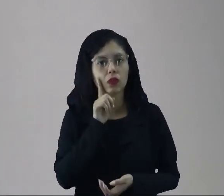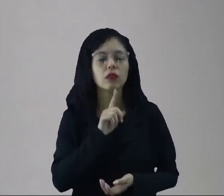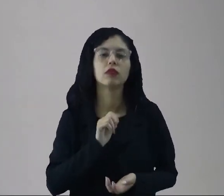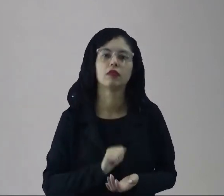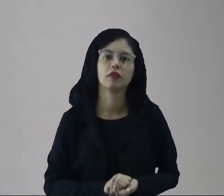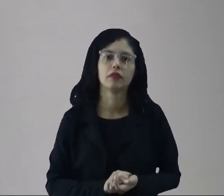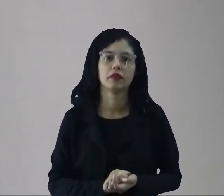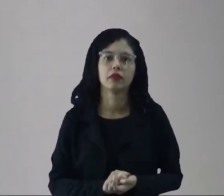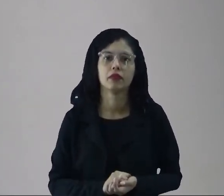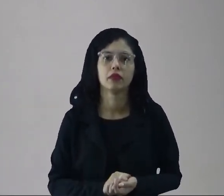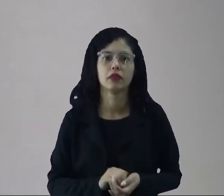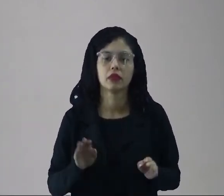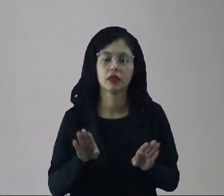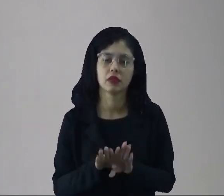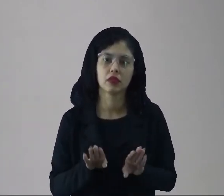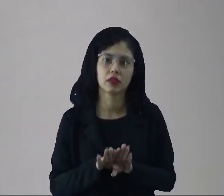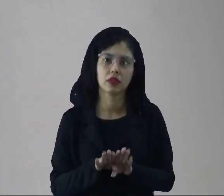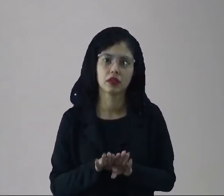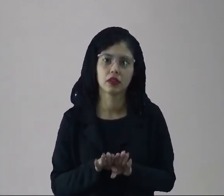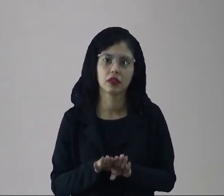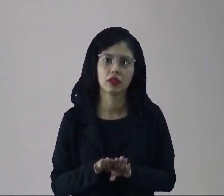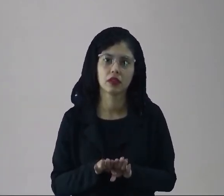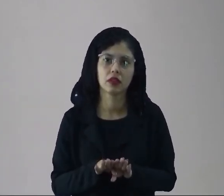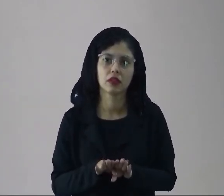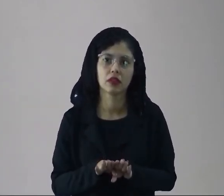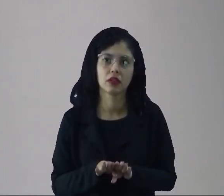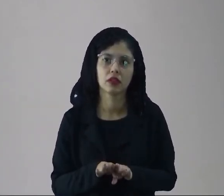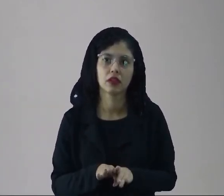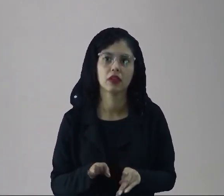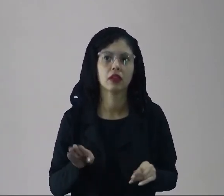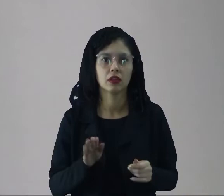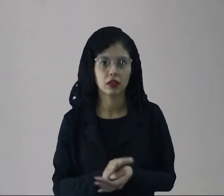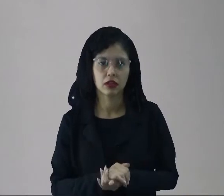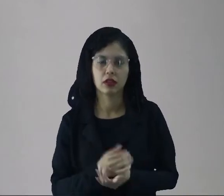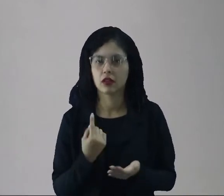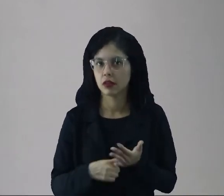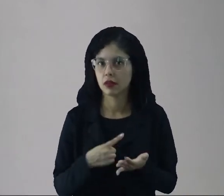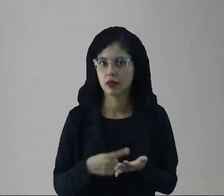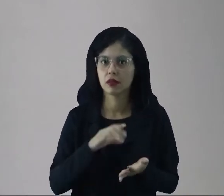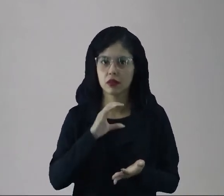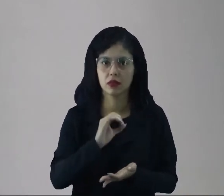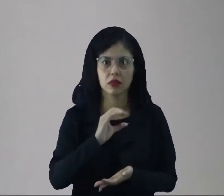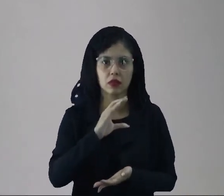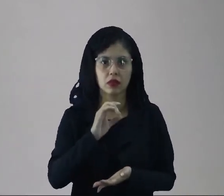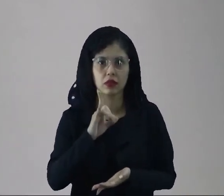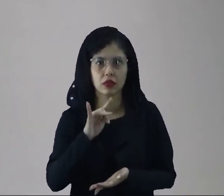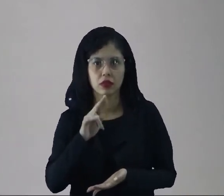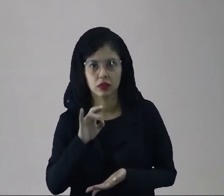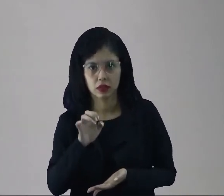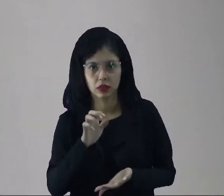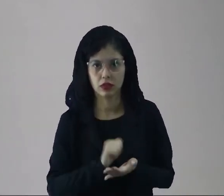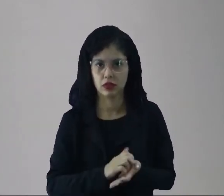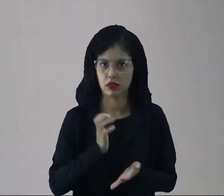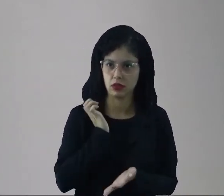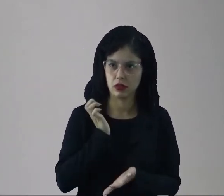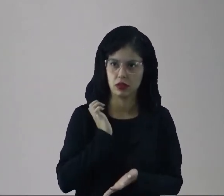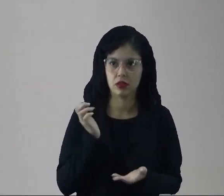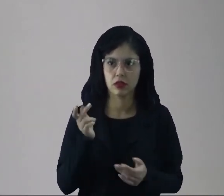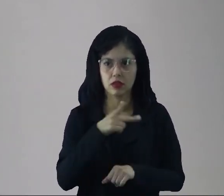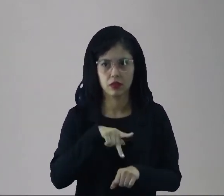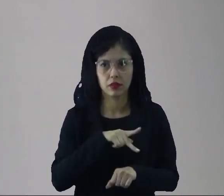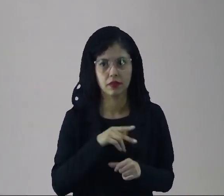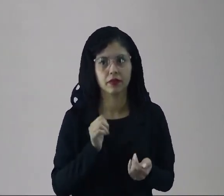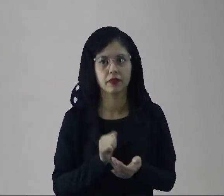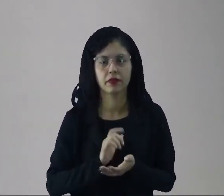Unidos, e também não deixando de lado que eles também consideram como Ocidente os países que são ricos. Então,